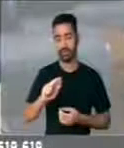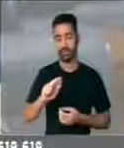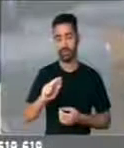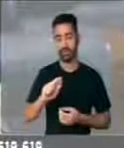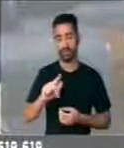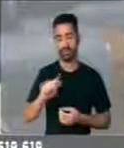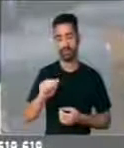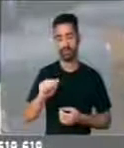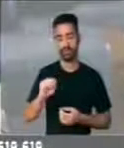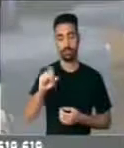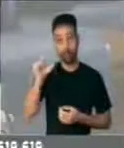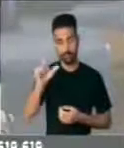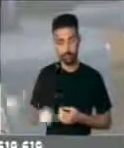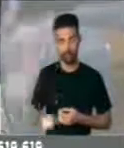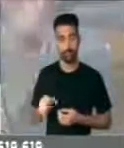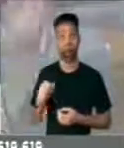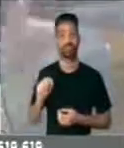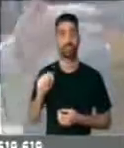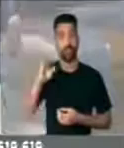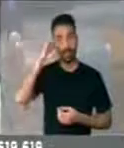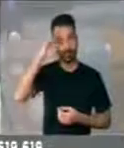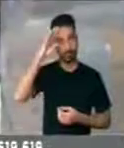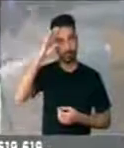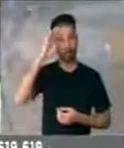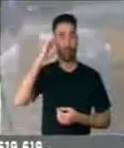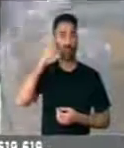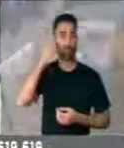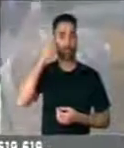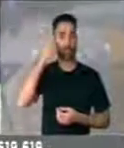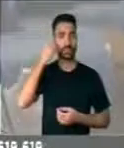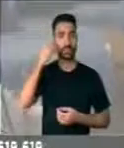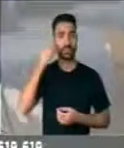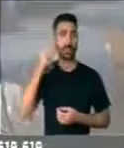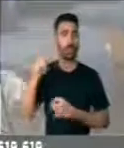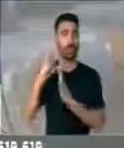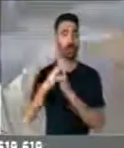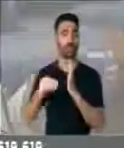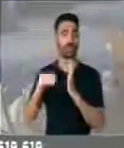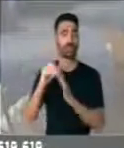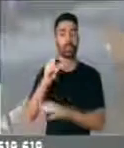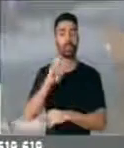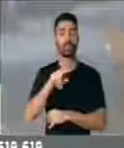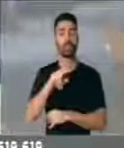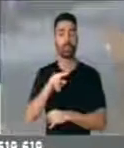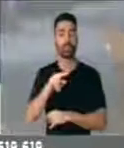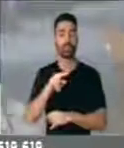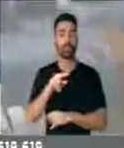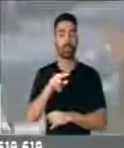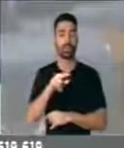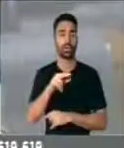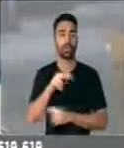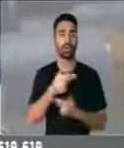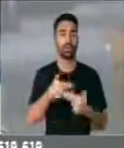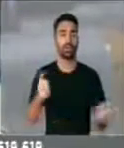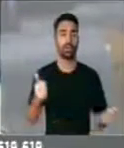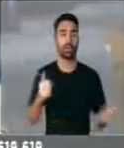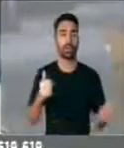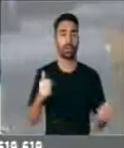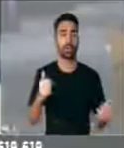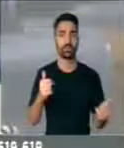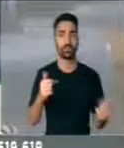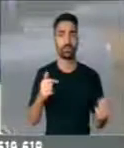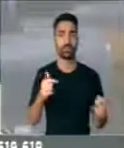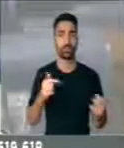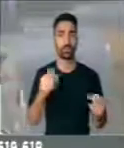currículo acadêmico louvável, jamais copiou sem dar crédito nenhum outro autor do mundo